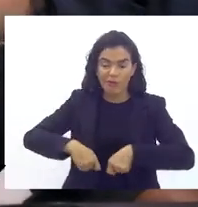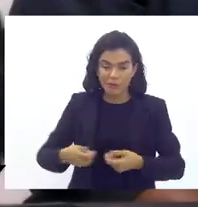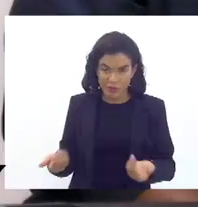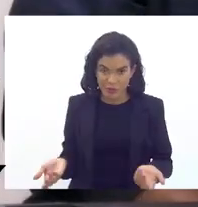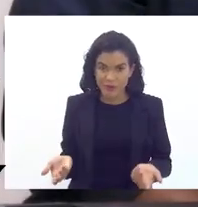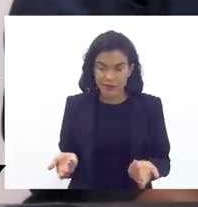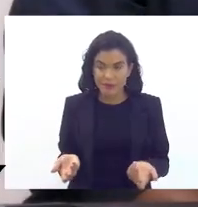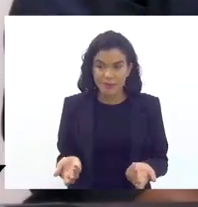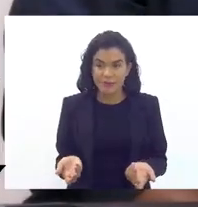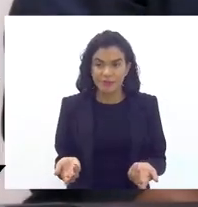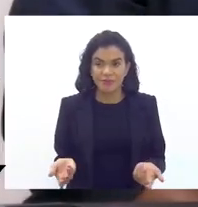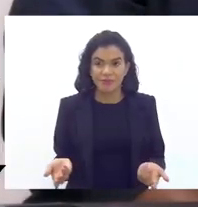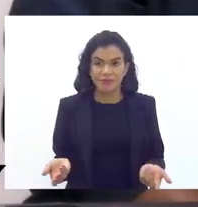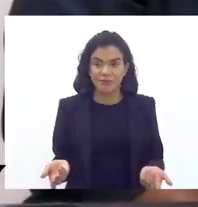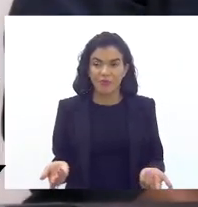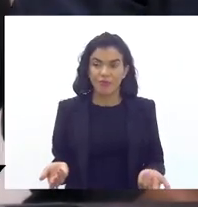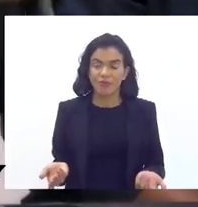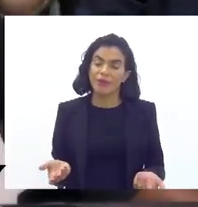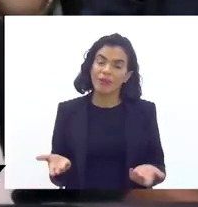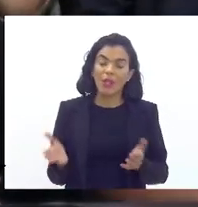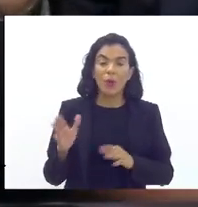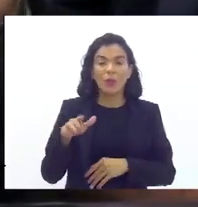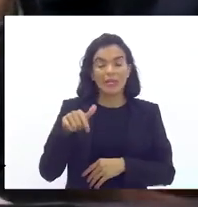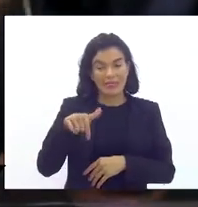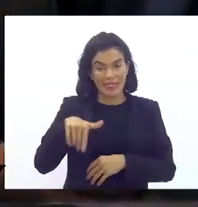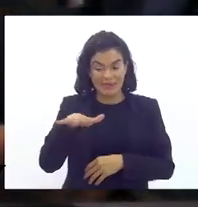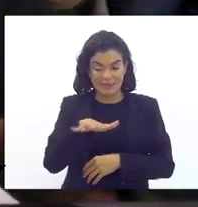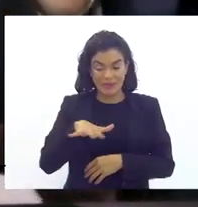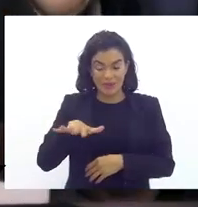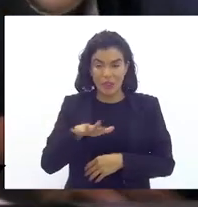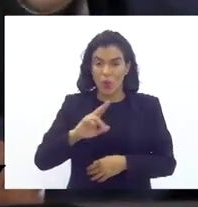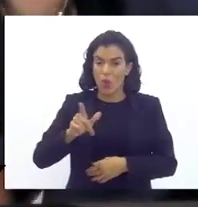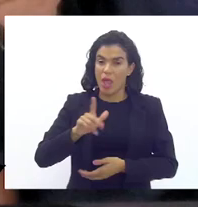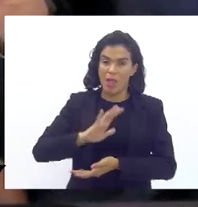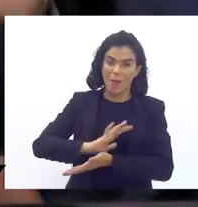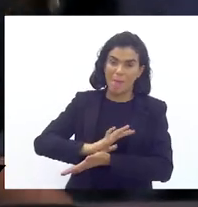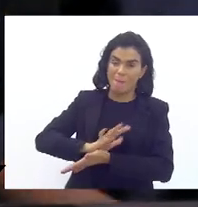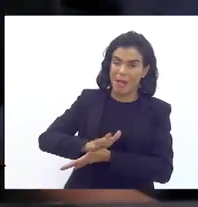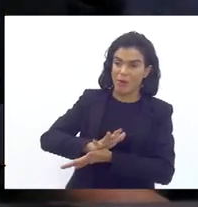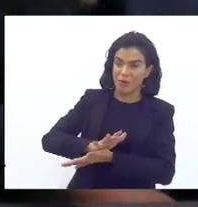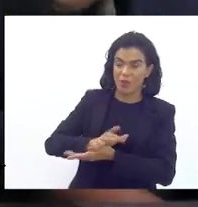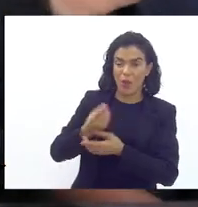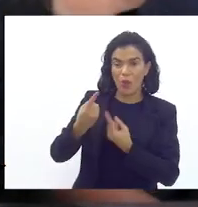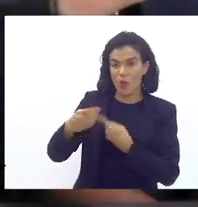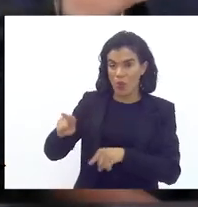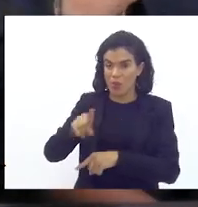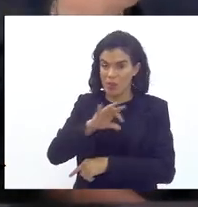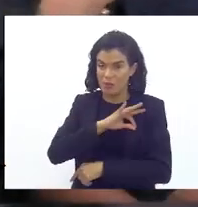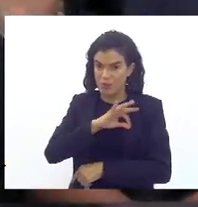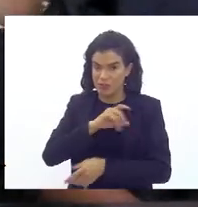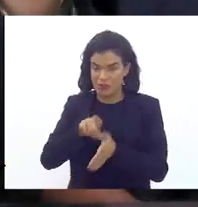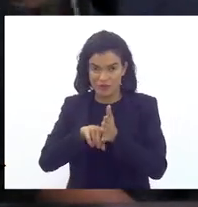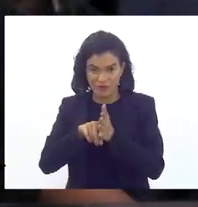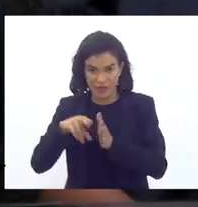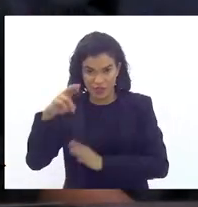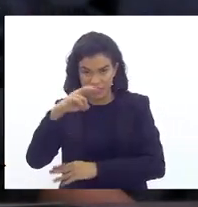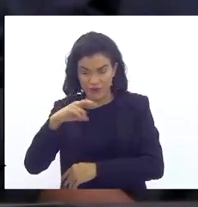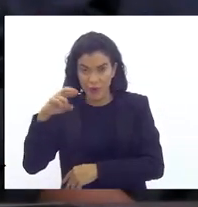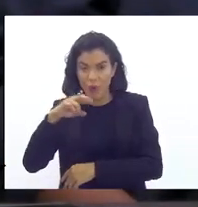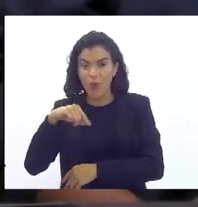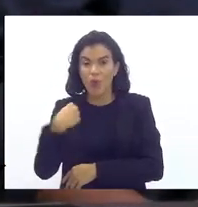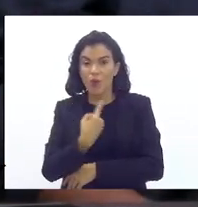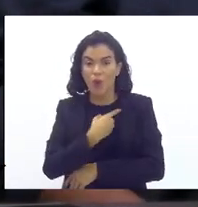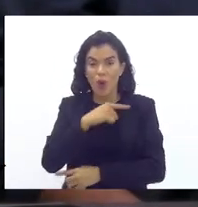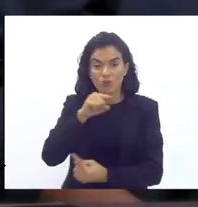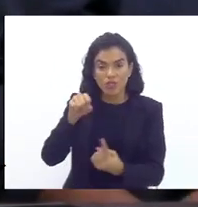então não há nesse caso preconceito contra a polícia investigativa o que nós